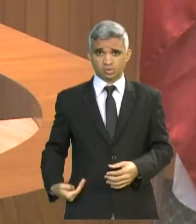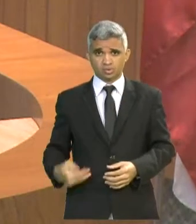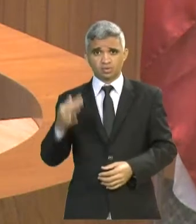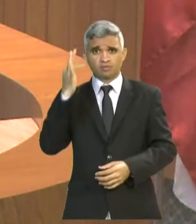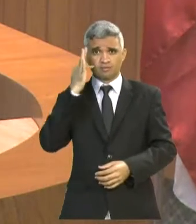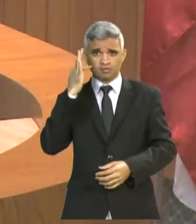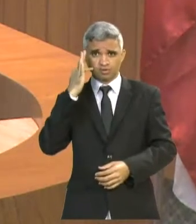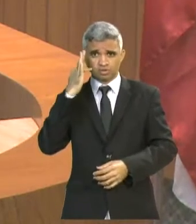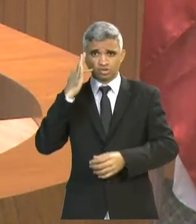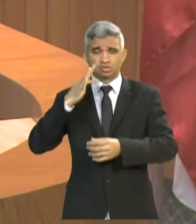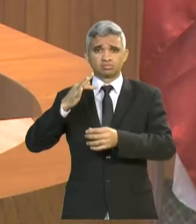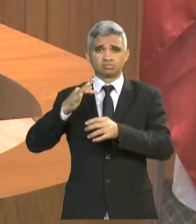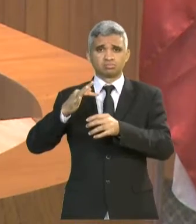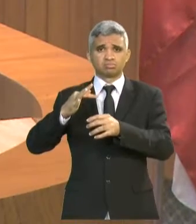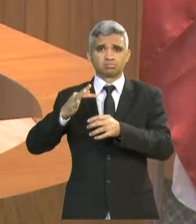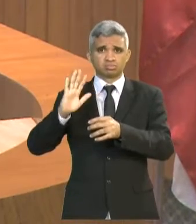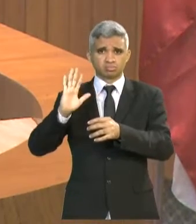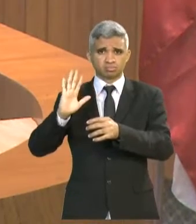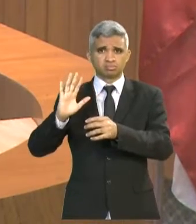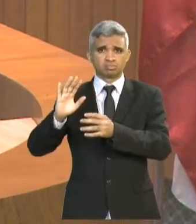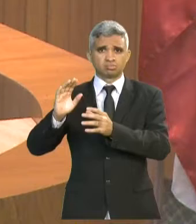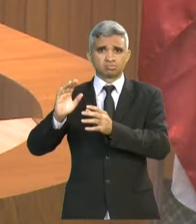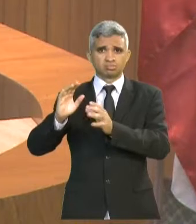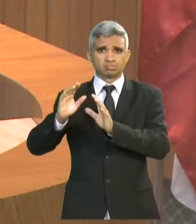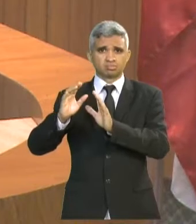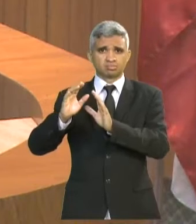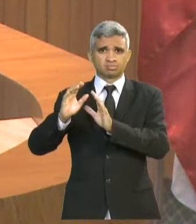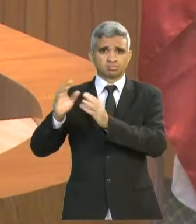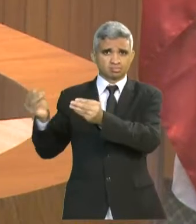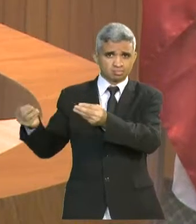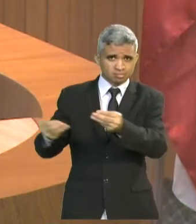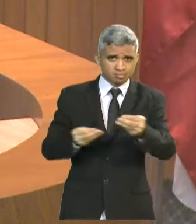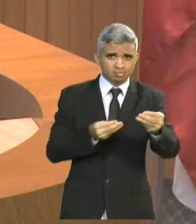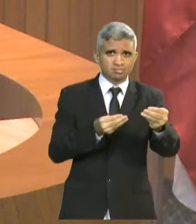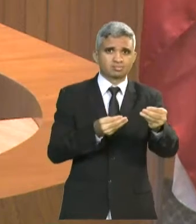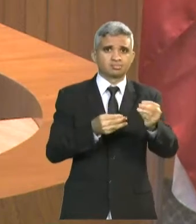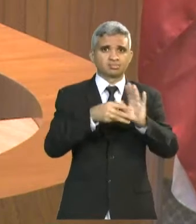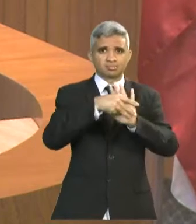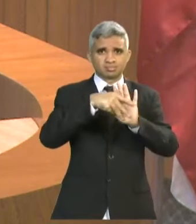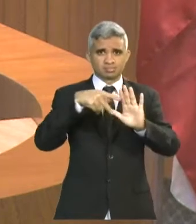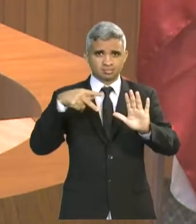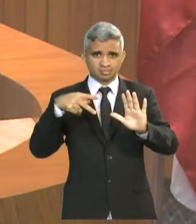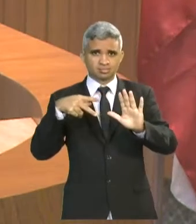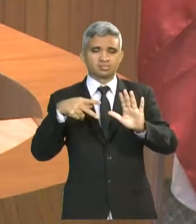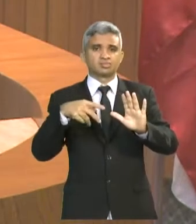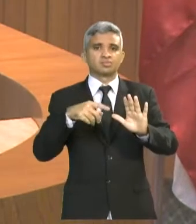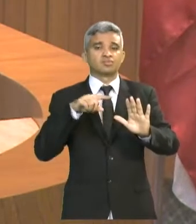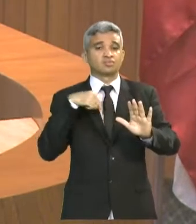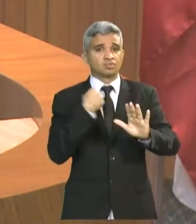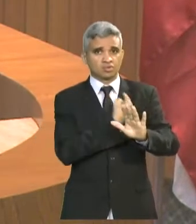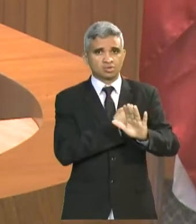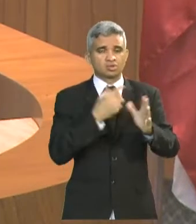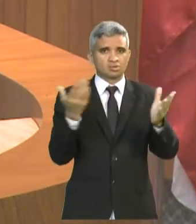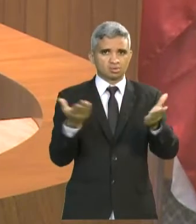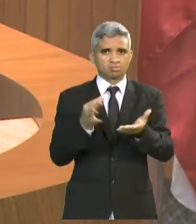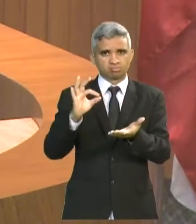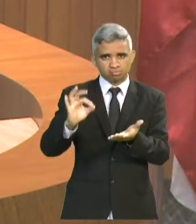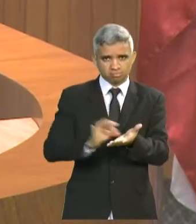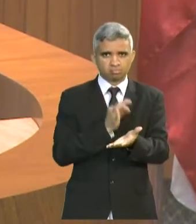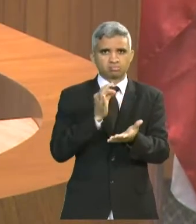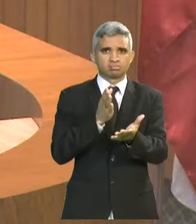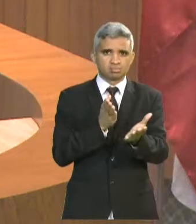foi transformada em lei, e foi possível, hoje, os cidadãos maranhenses estar recebendo seu Vale